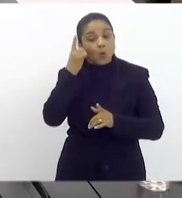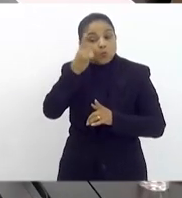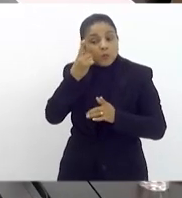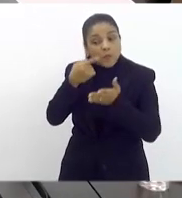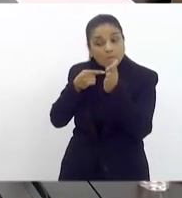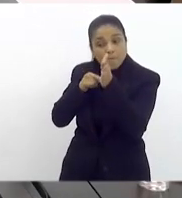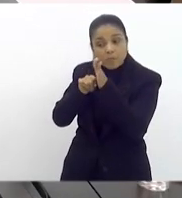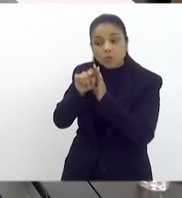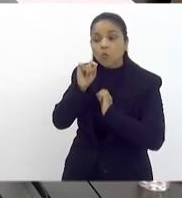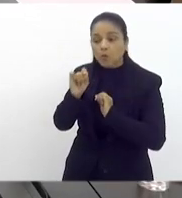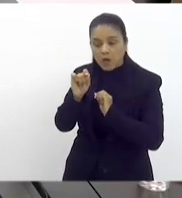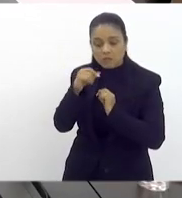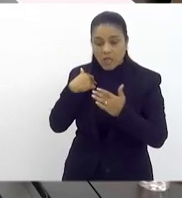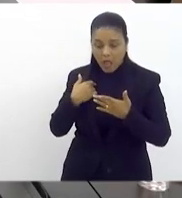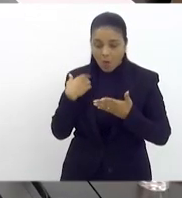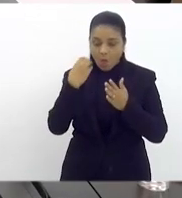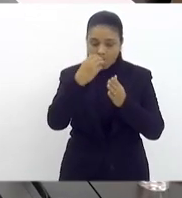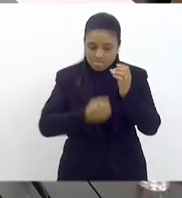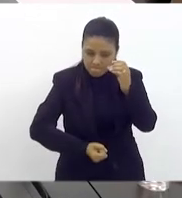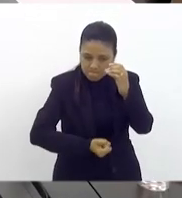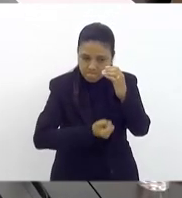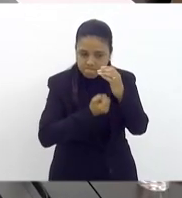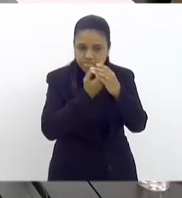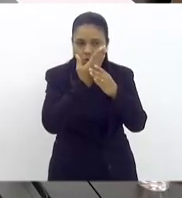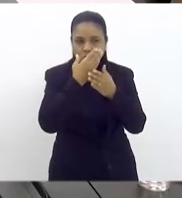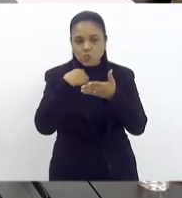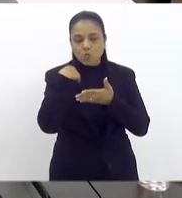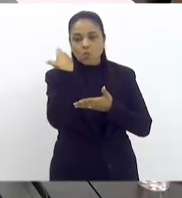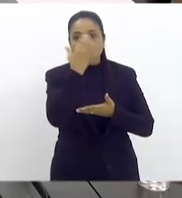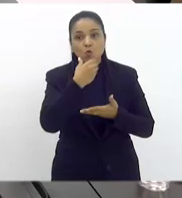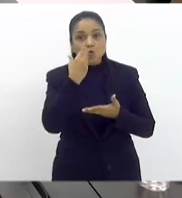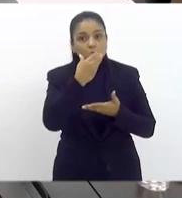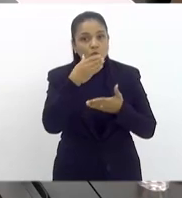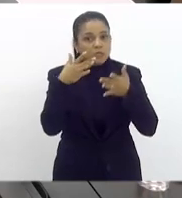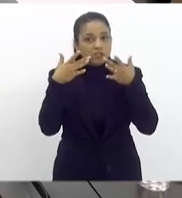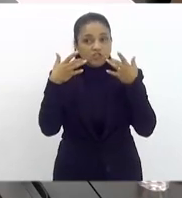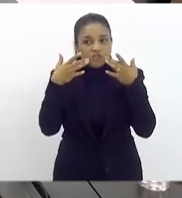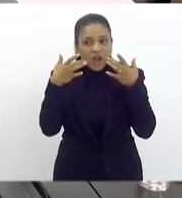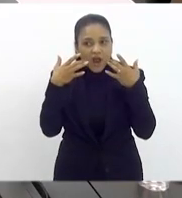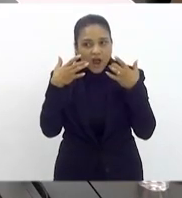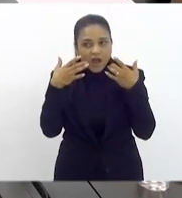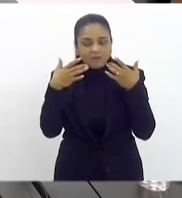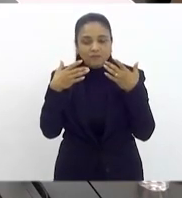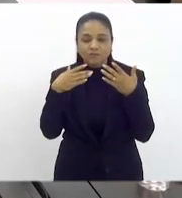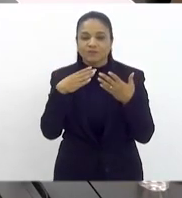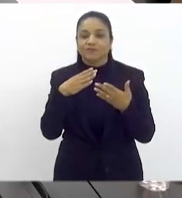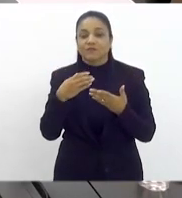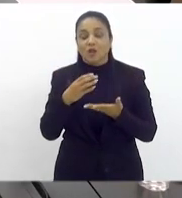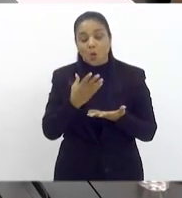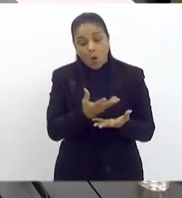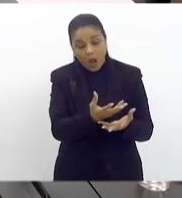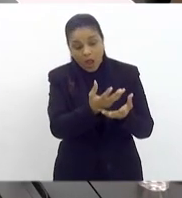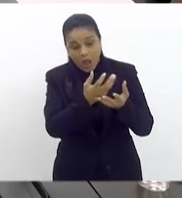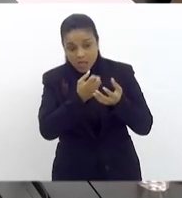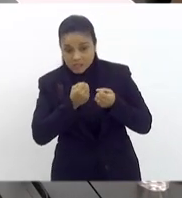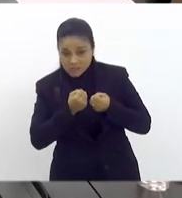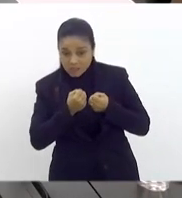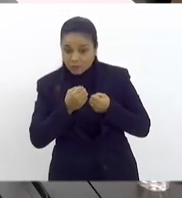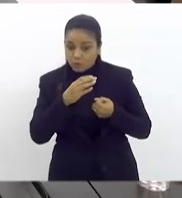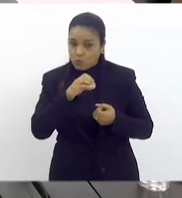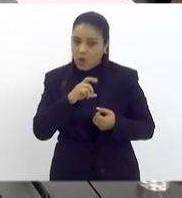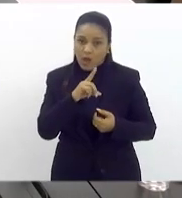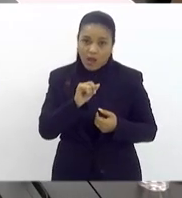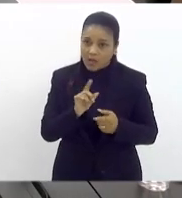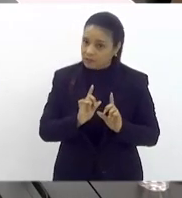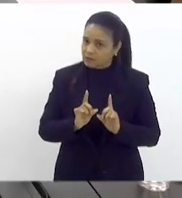Se eu faço essa trilha, eu não sou associado, eu não recebo o percentual de. É isso que eu quero saber. Recebe que ou não é, recebe? Que é... Não recebe do ECAD. Não é,